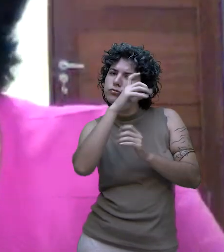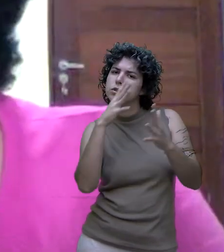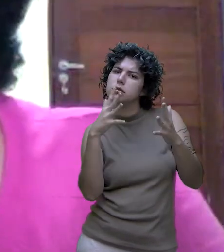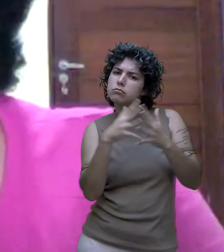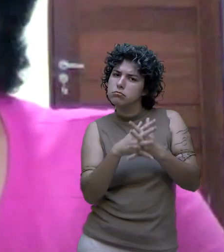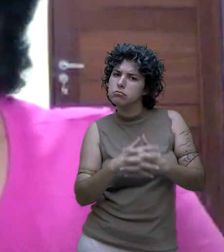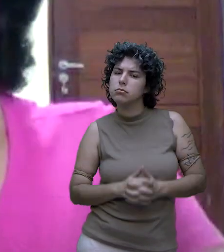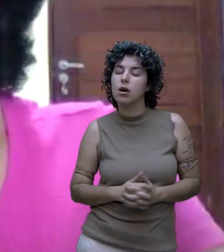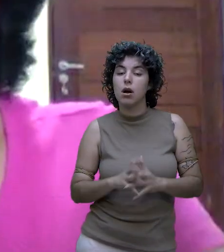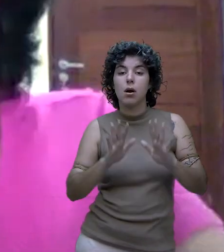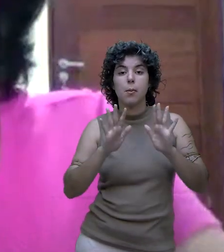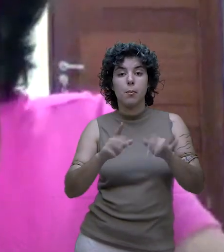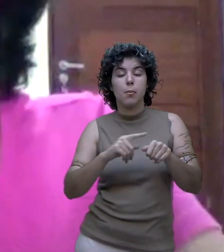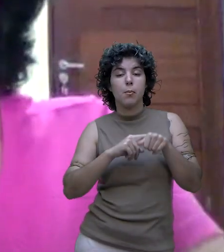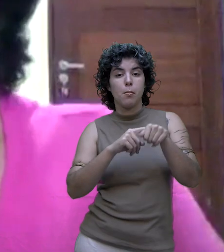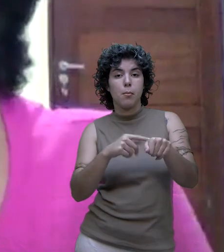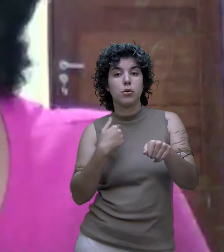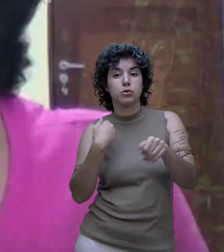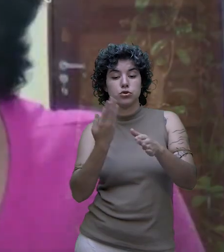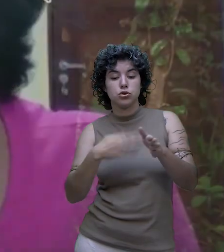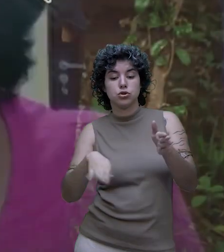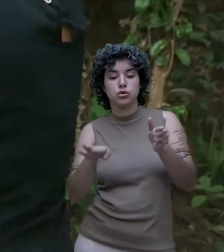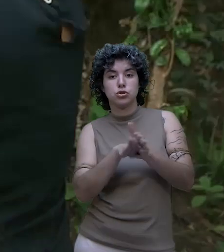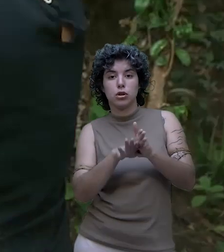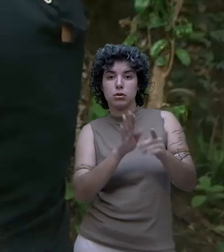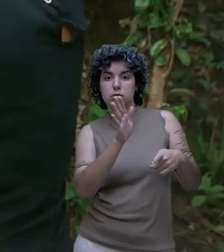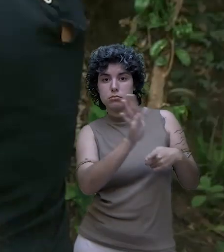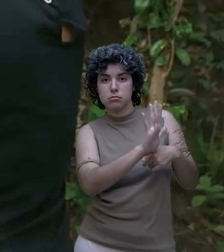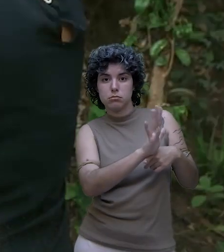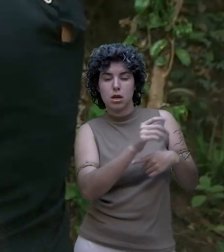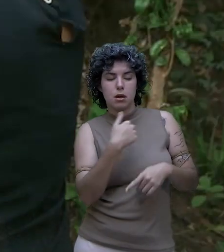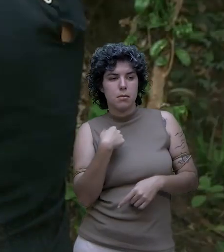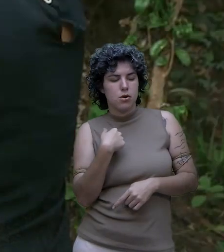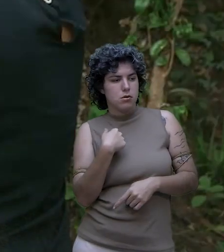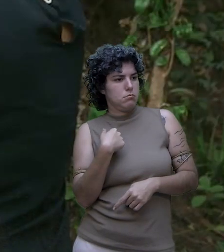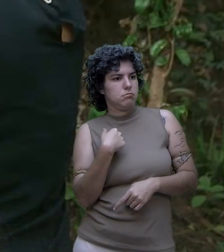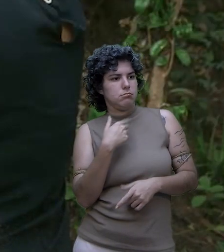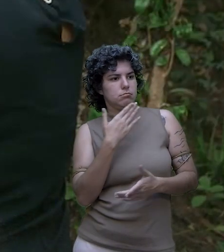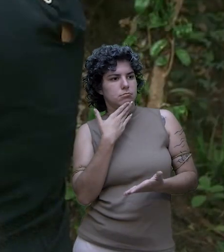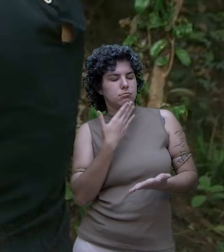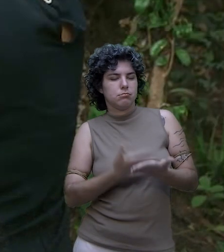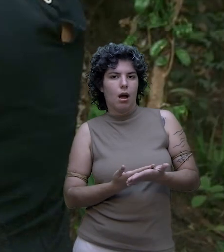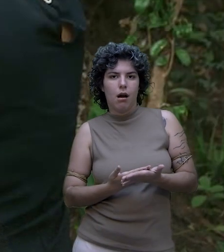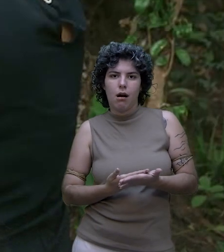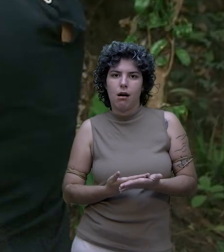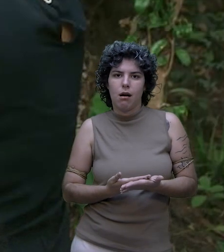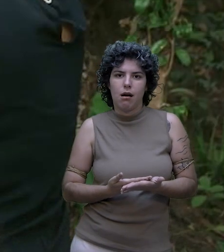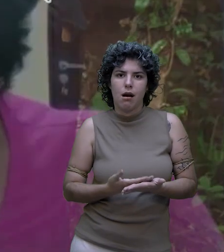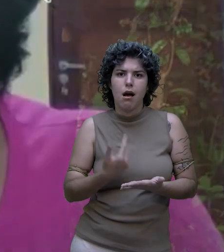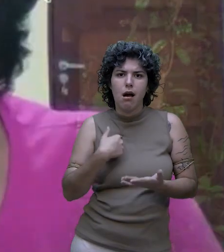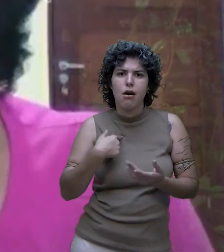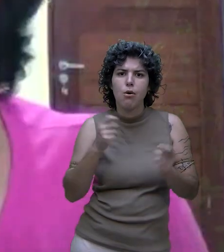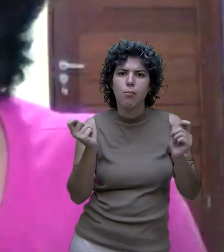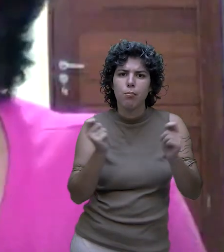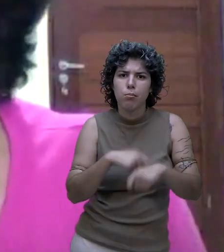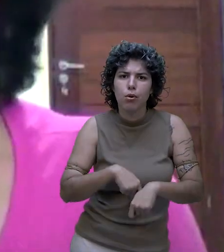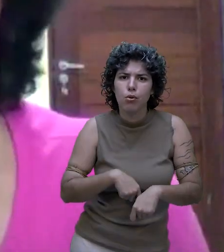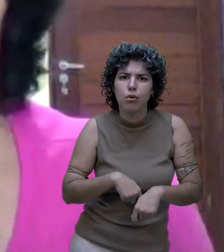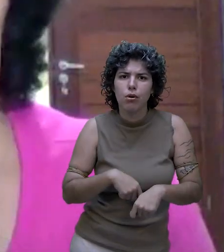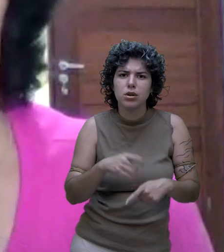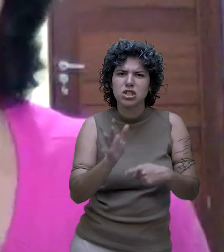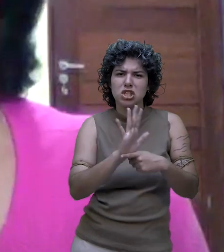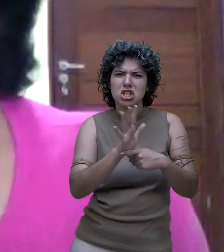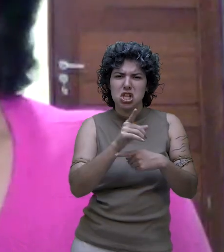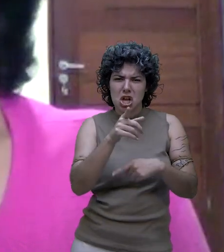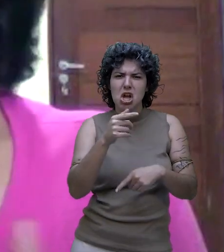quando eu cheguei no cinema, foi quando a ficha caiu e falei, a gente também é capaz de fazer cinema. E cinema muito bom, e cinema